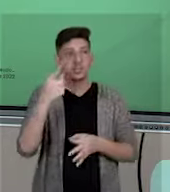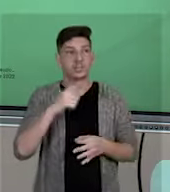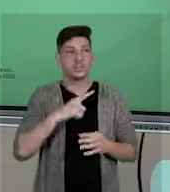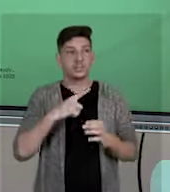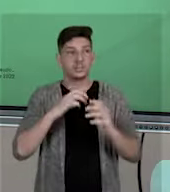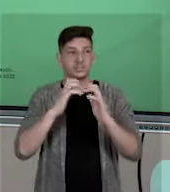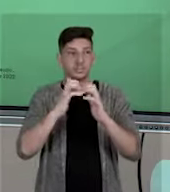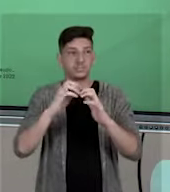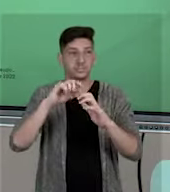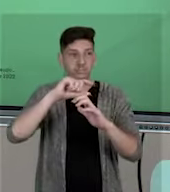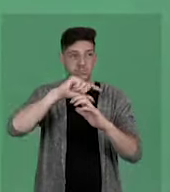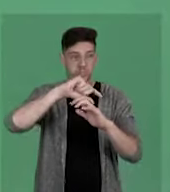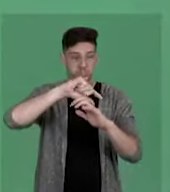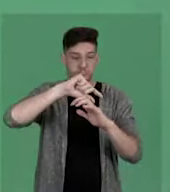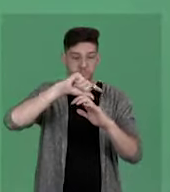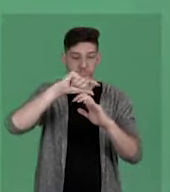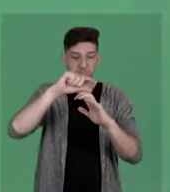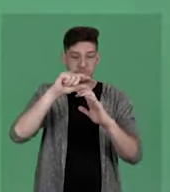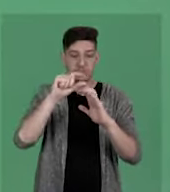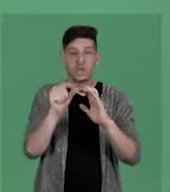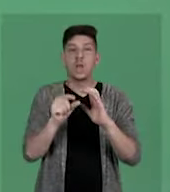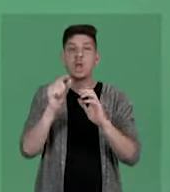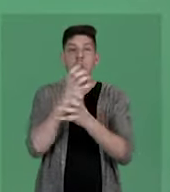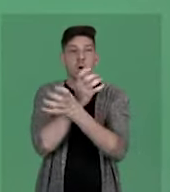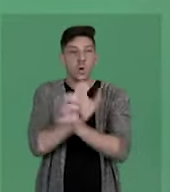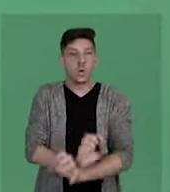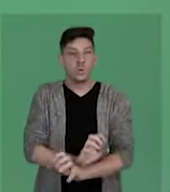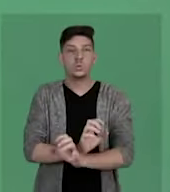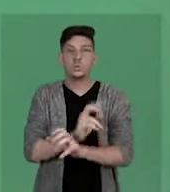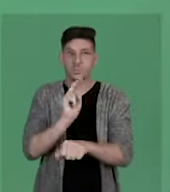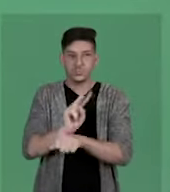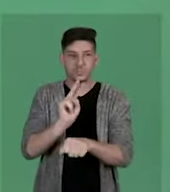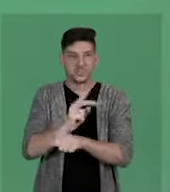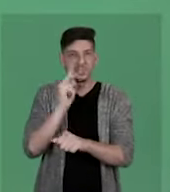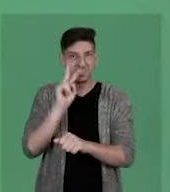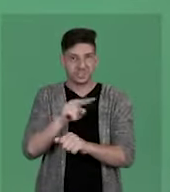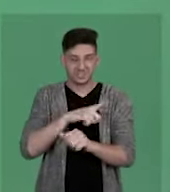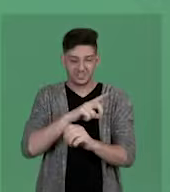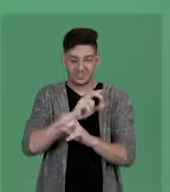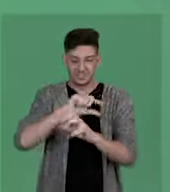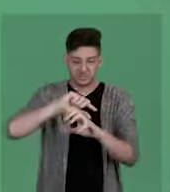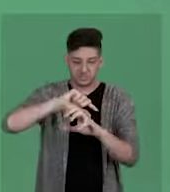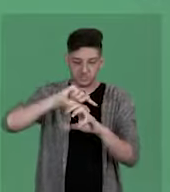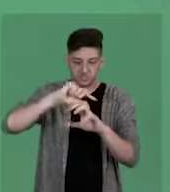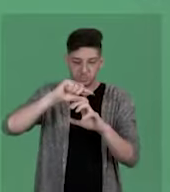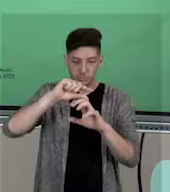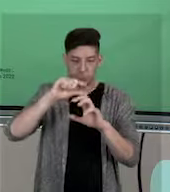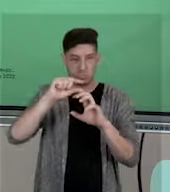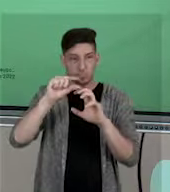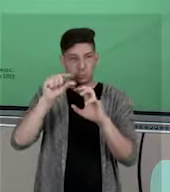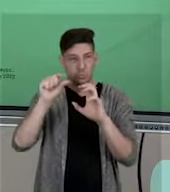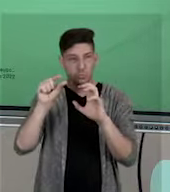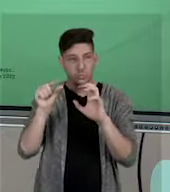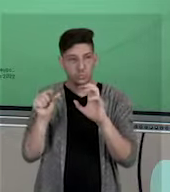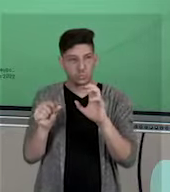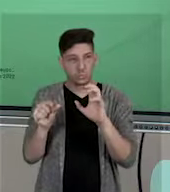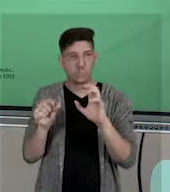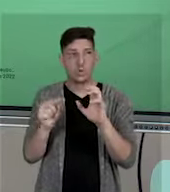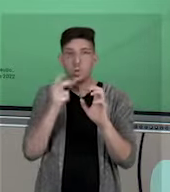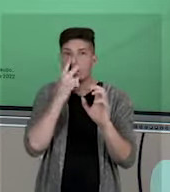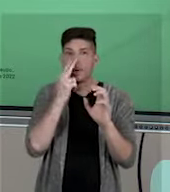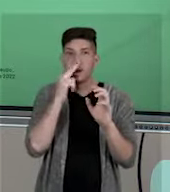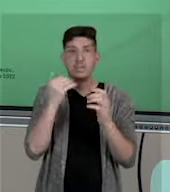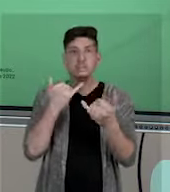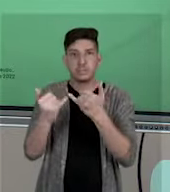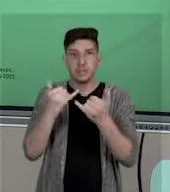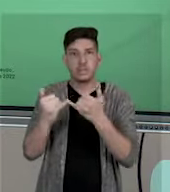dimensão dos ossos, né, que protegem essa região. Então nós temos uma estrutura aqui como se fosse um tanque de guerra